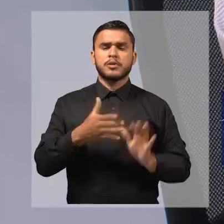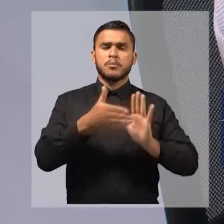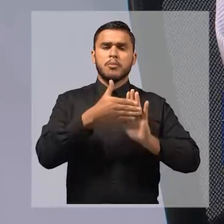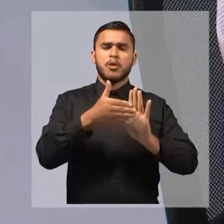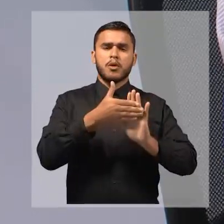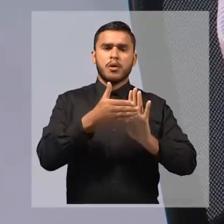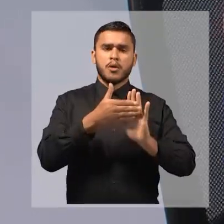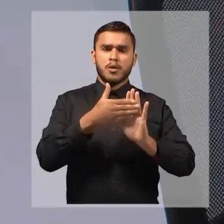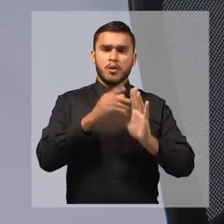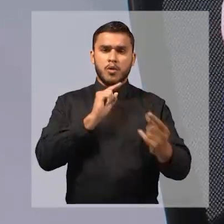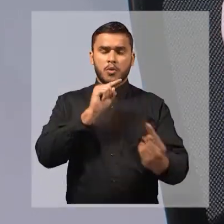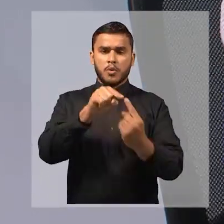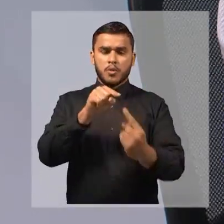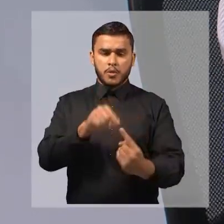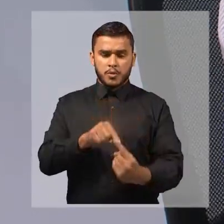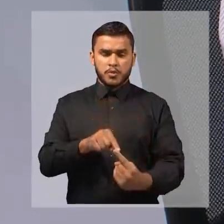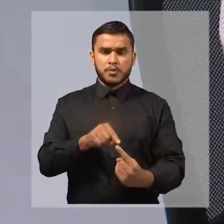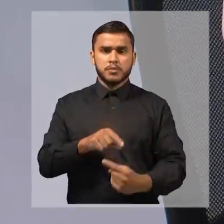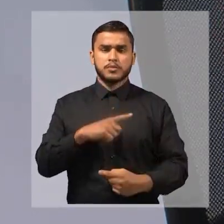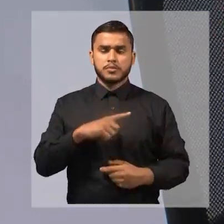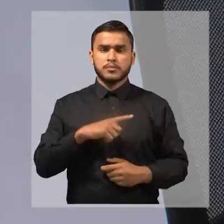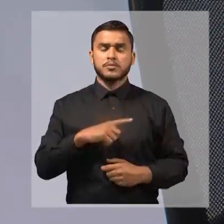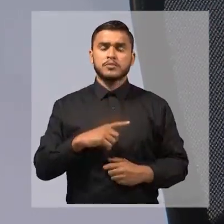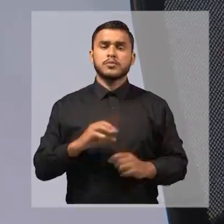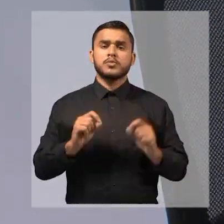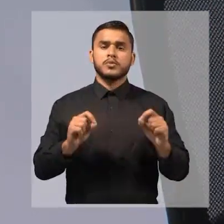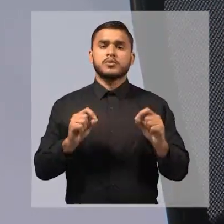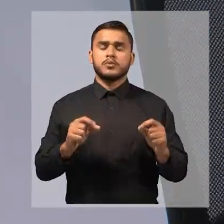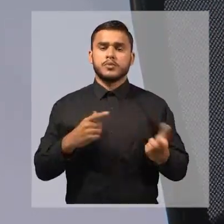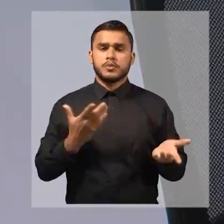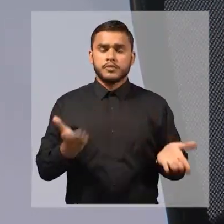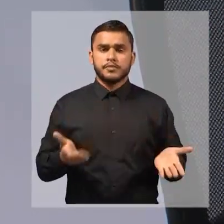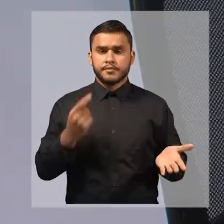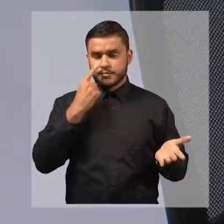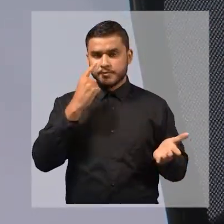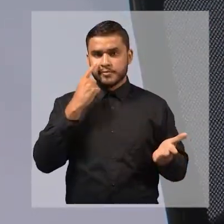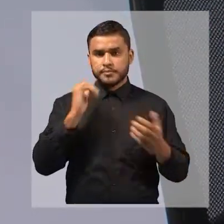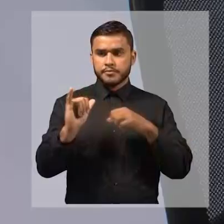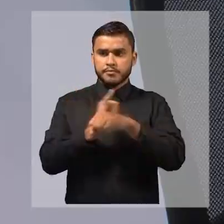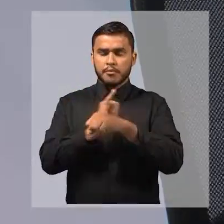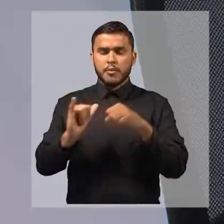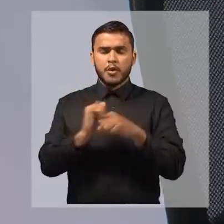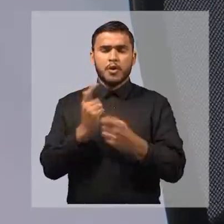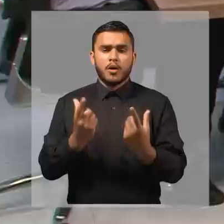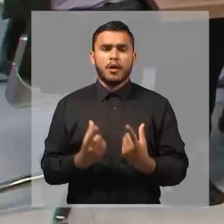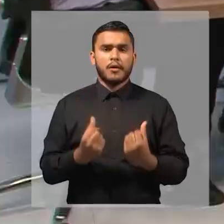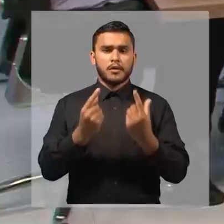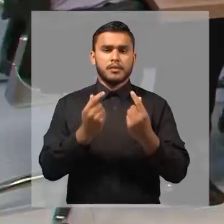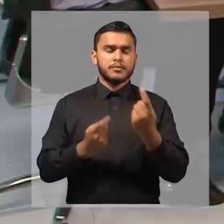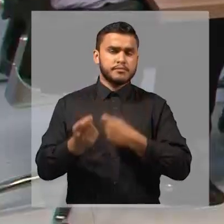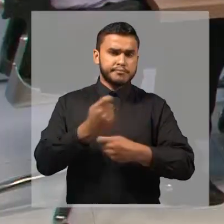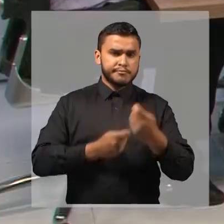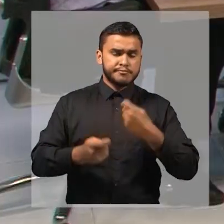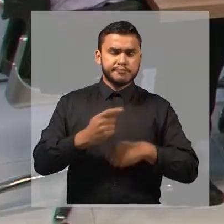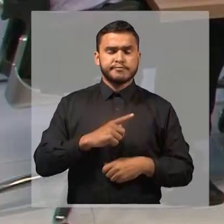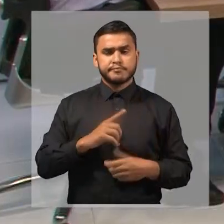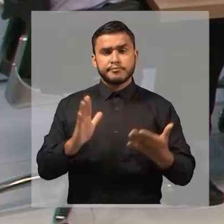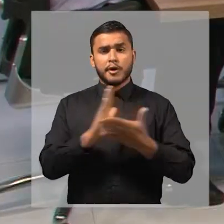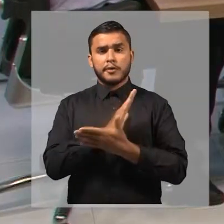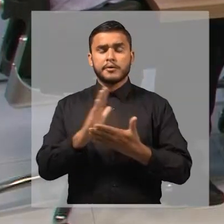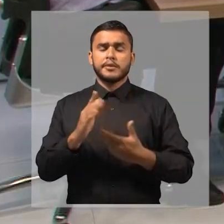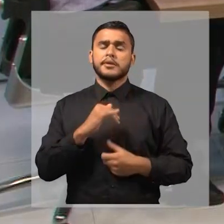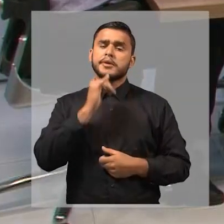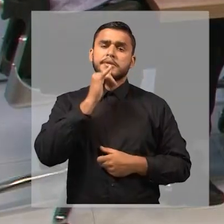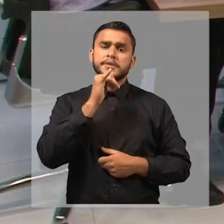aqui duas propostas que não são tão antagônicas, mas se antagonizam, né? Pelo menos em aspectos econômicos, né? Pode